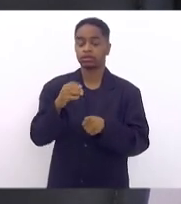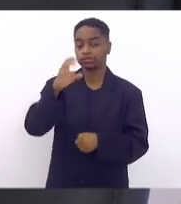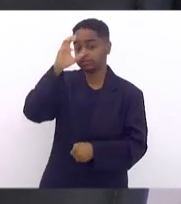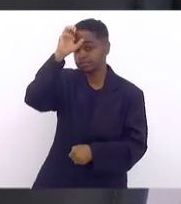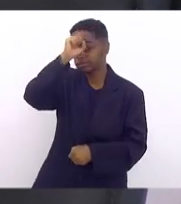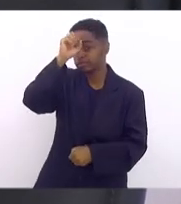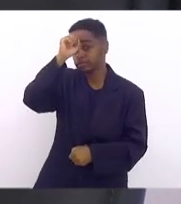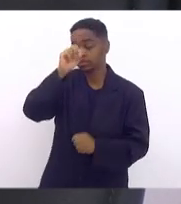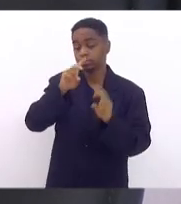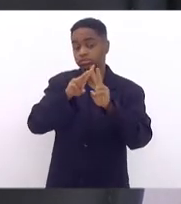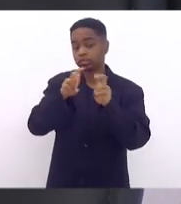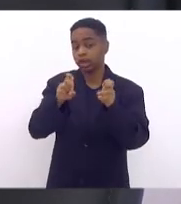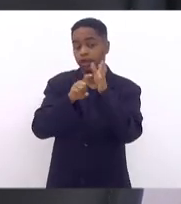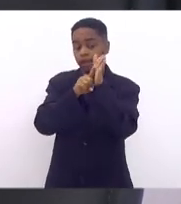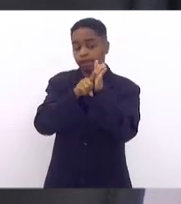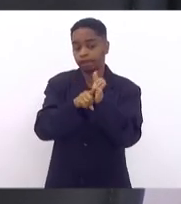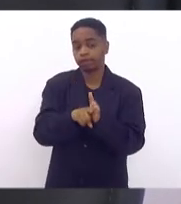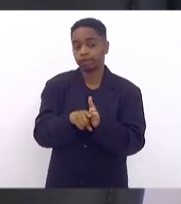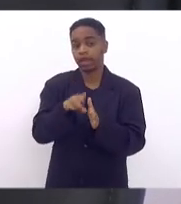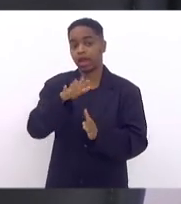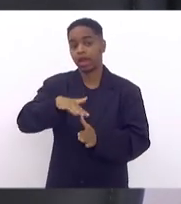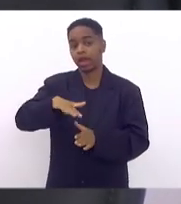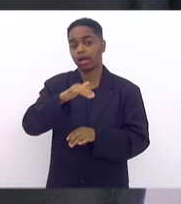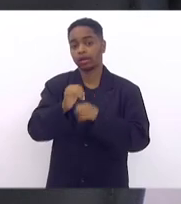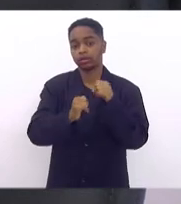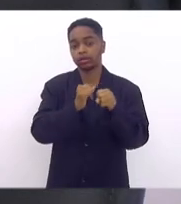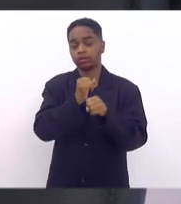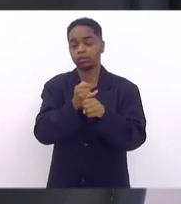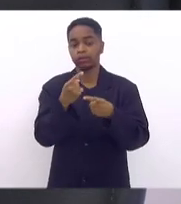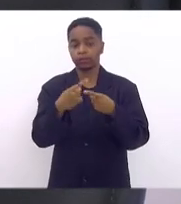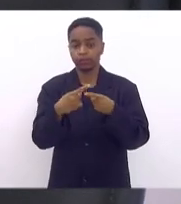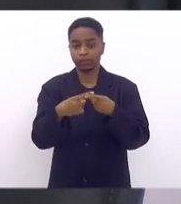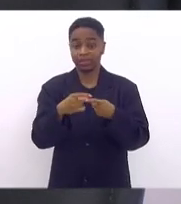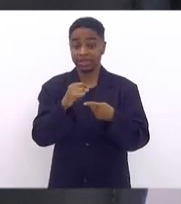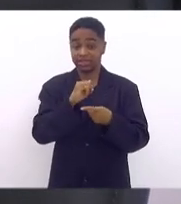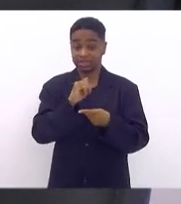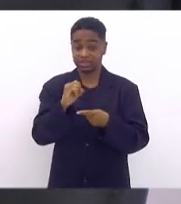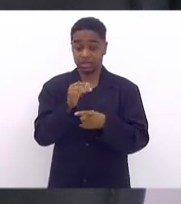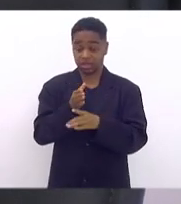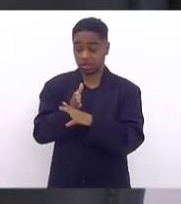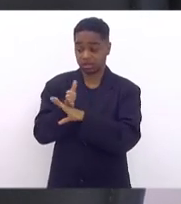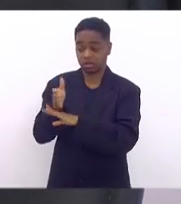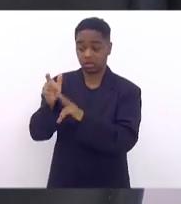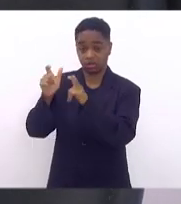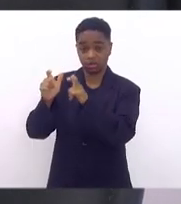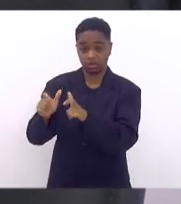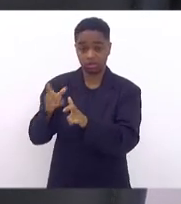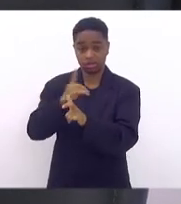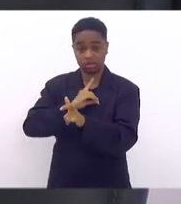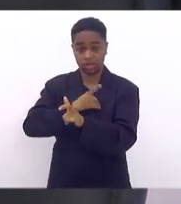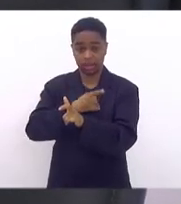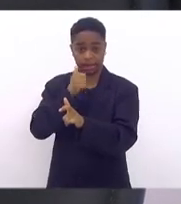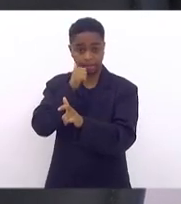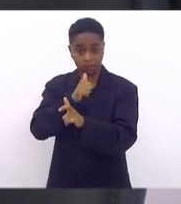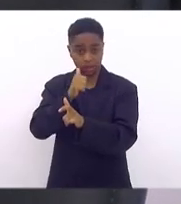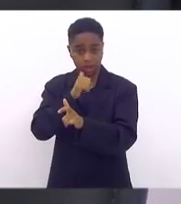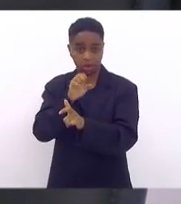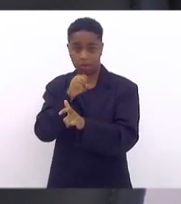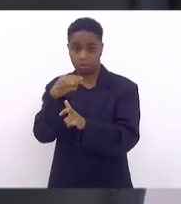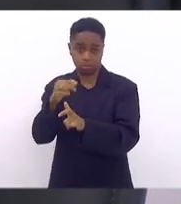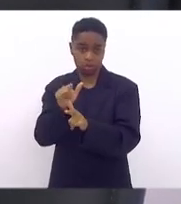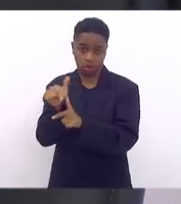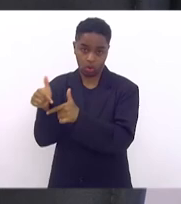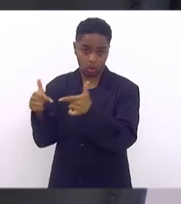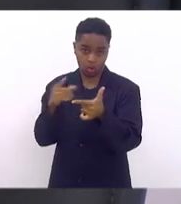questão da investigação cibernética. Porque se ele estiver lá numa distrital, se ele estiver lá numa delegacia de mulheres, ou se ele